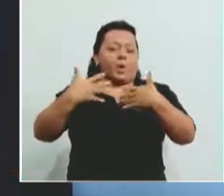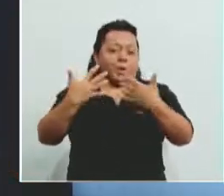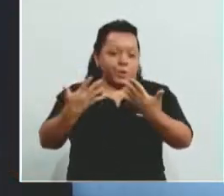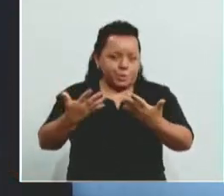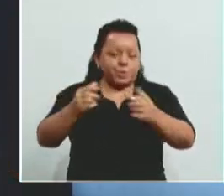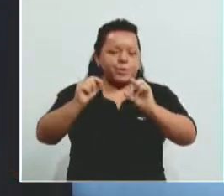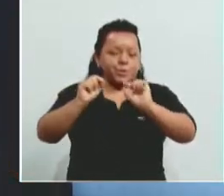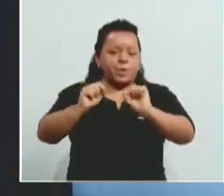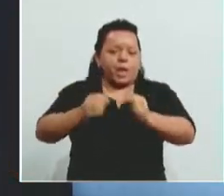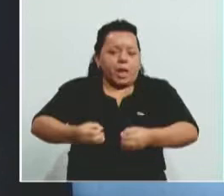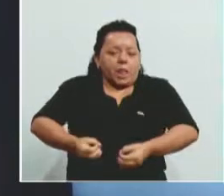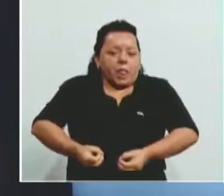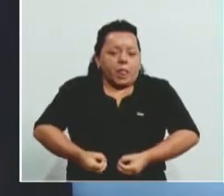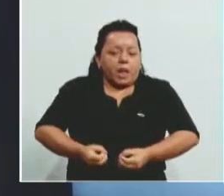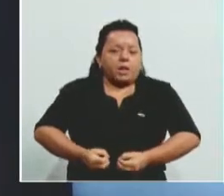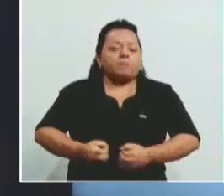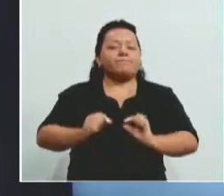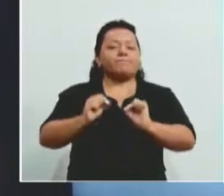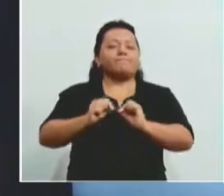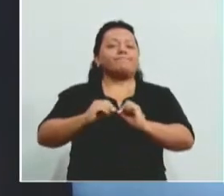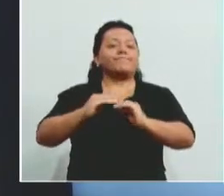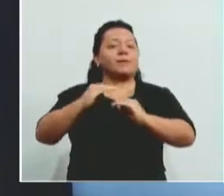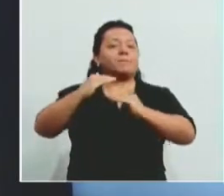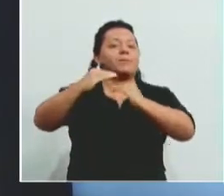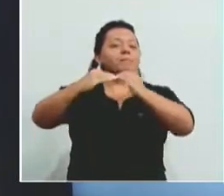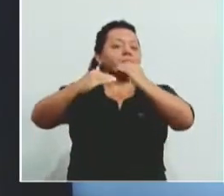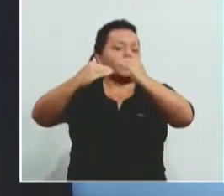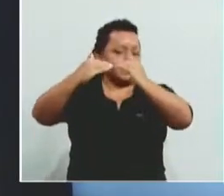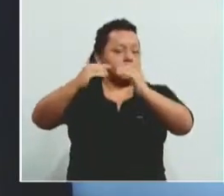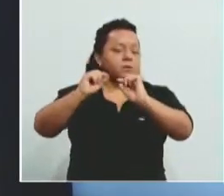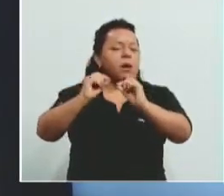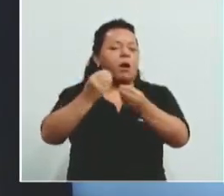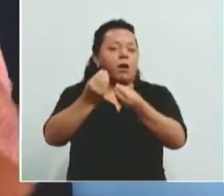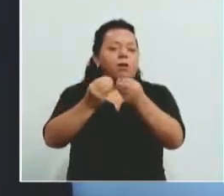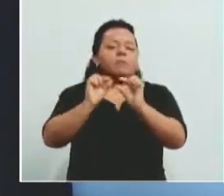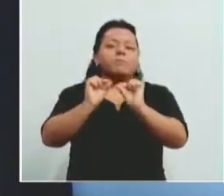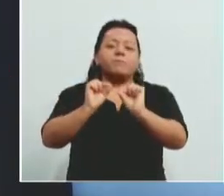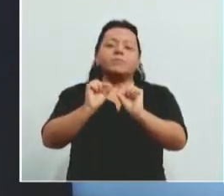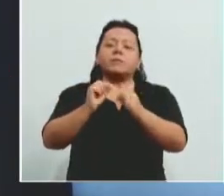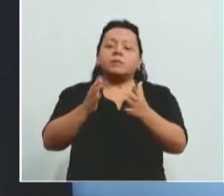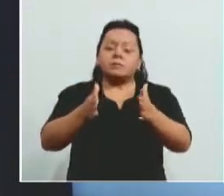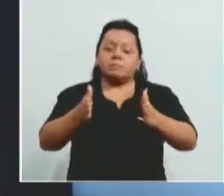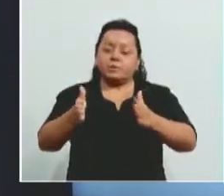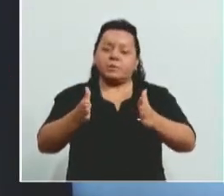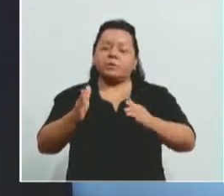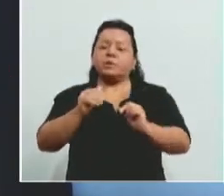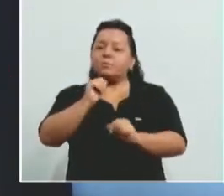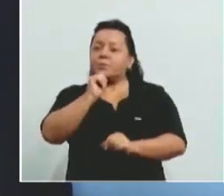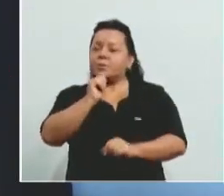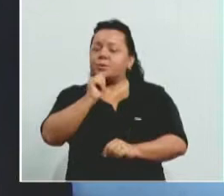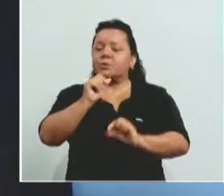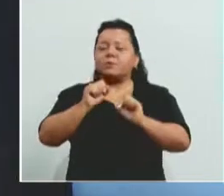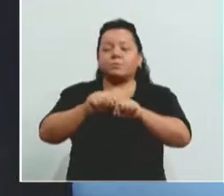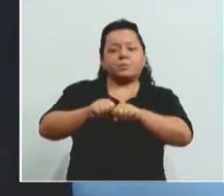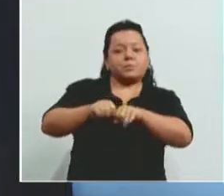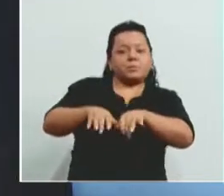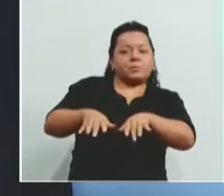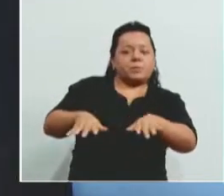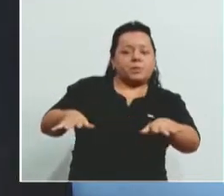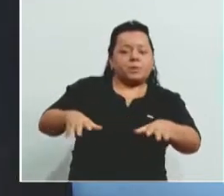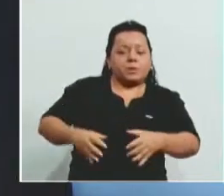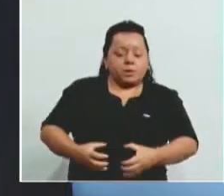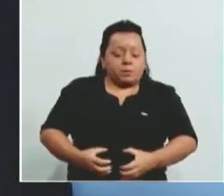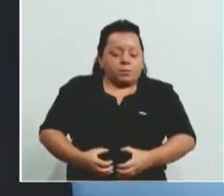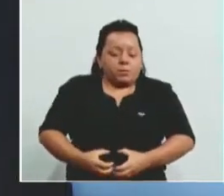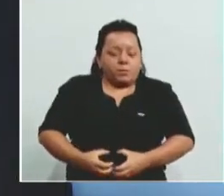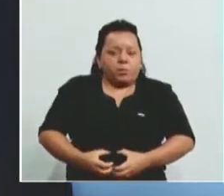como eu falei, a endometriose é o tecido de lá da menstruação que vai para outras regiões. Então, ele pode ir para a bexiga, ele pode